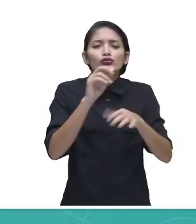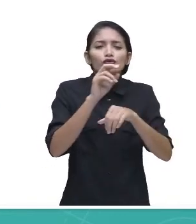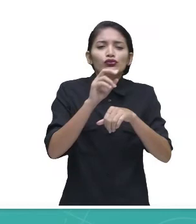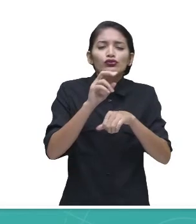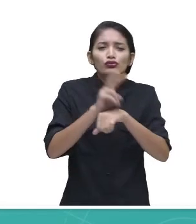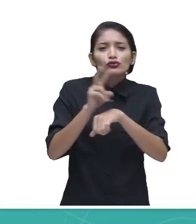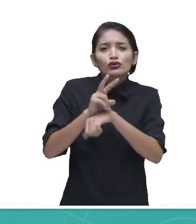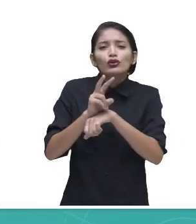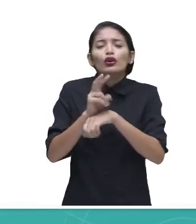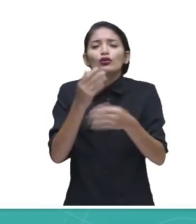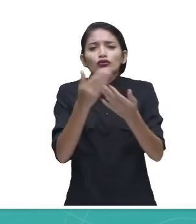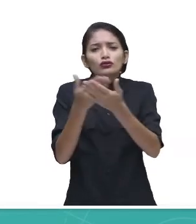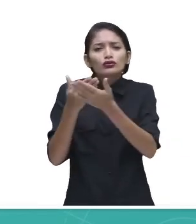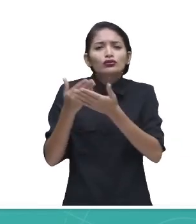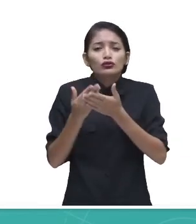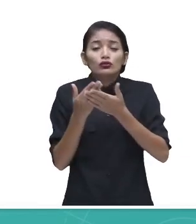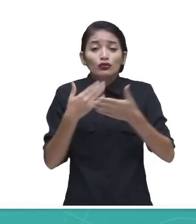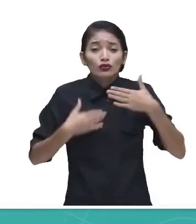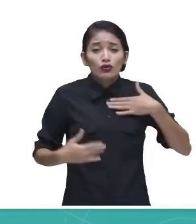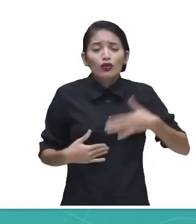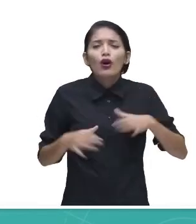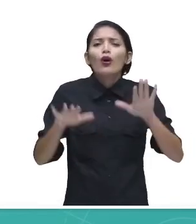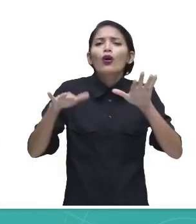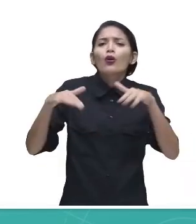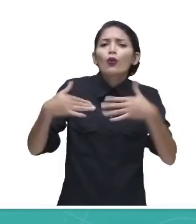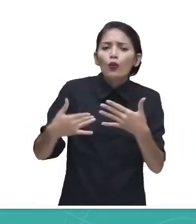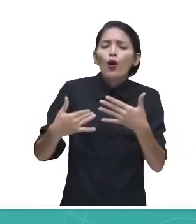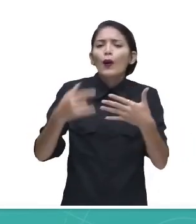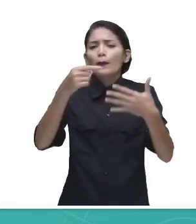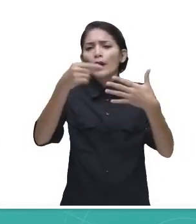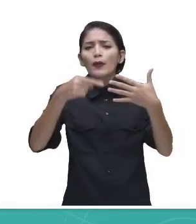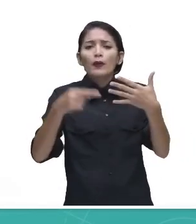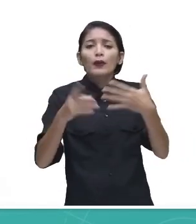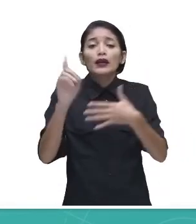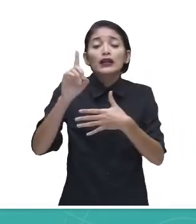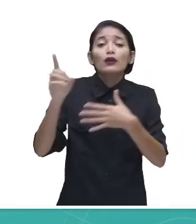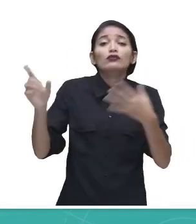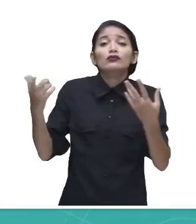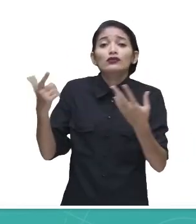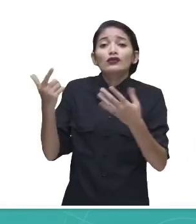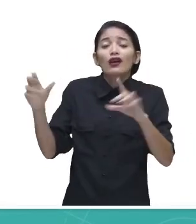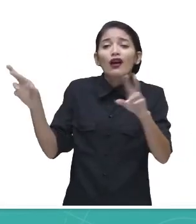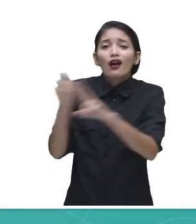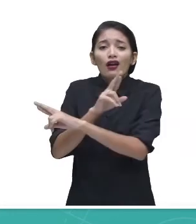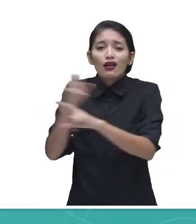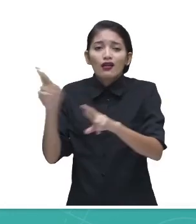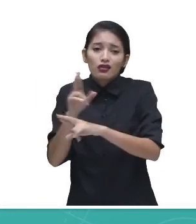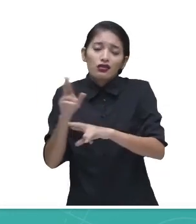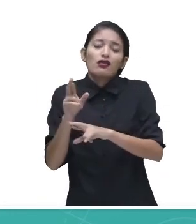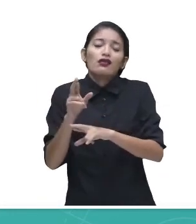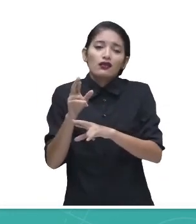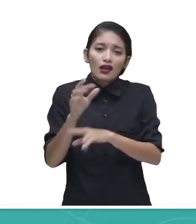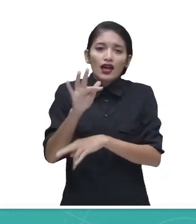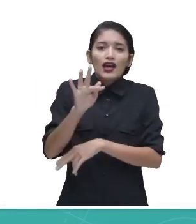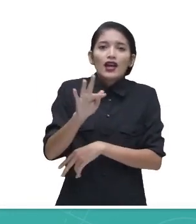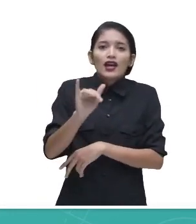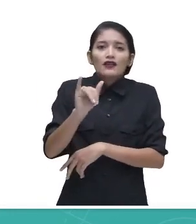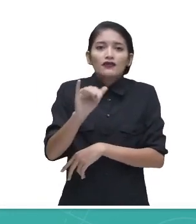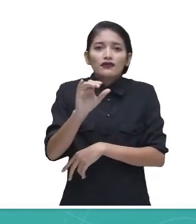humano. Qual dessas situações não representa um estudo relacionado à fisiologia? A gente viu